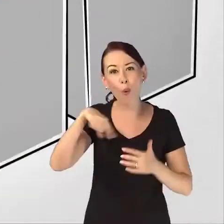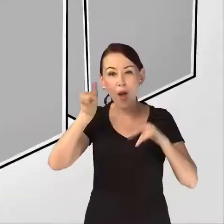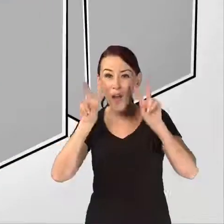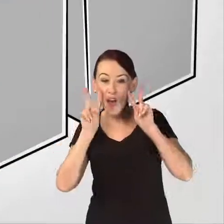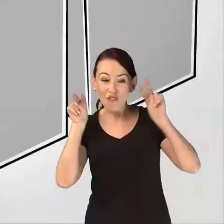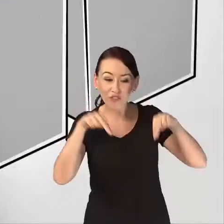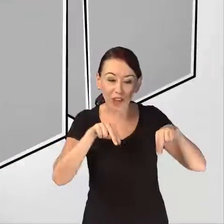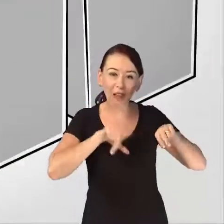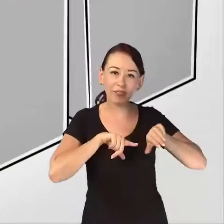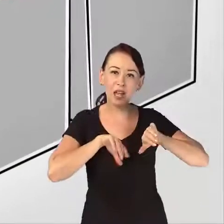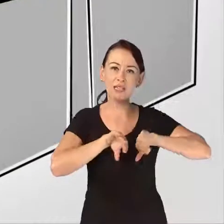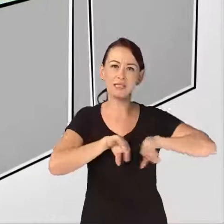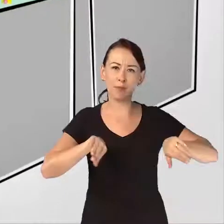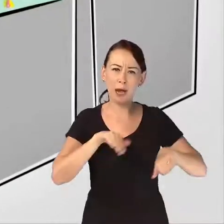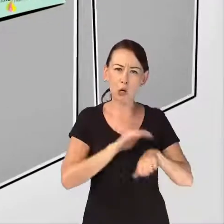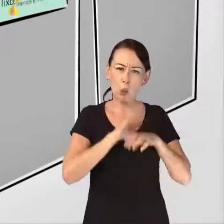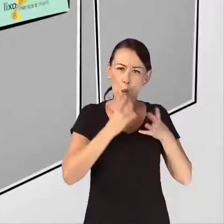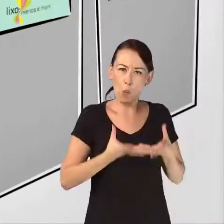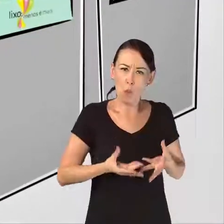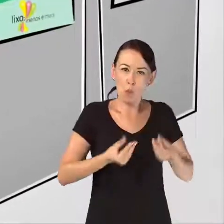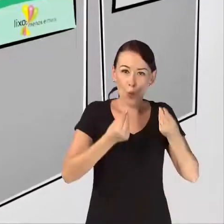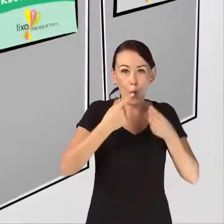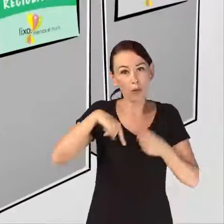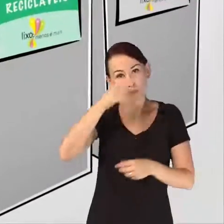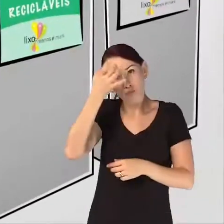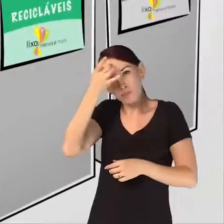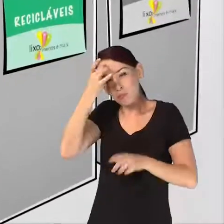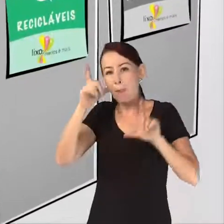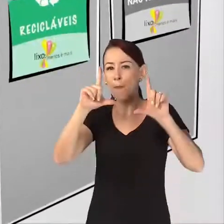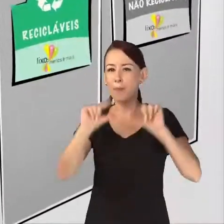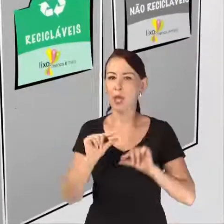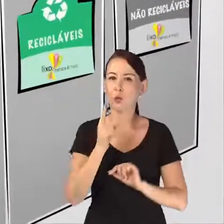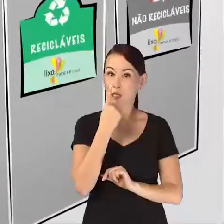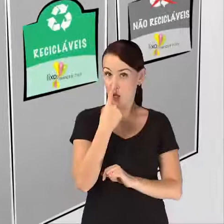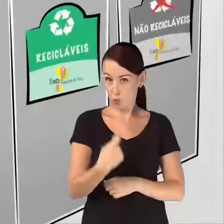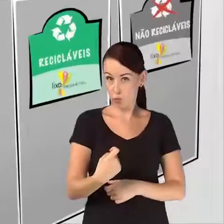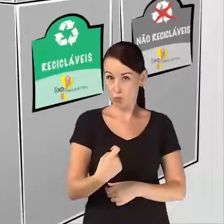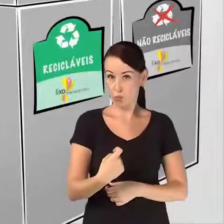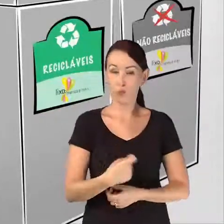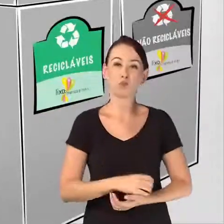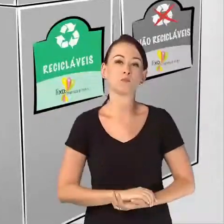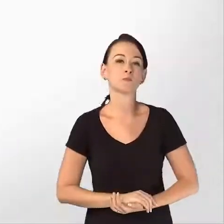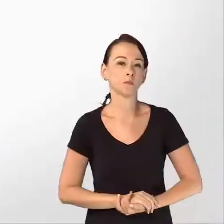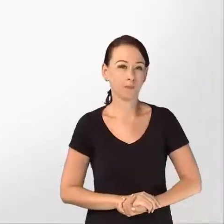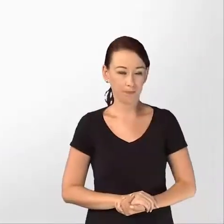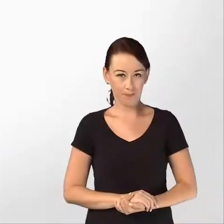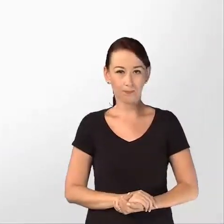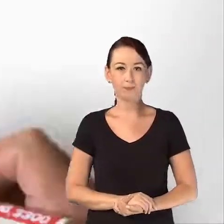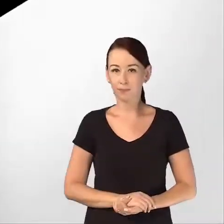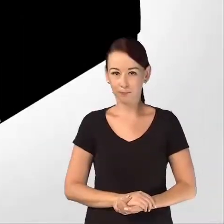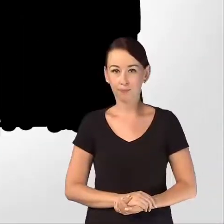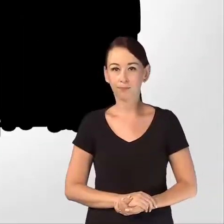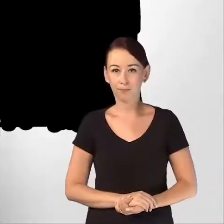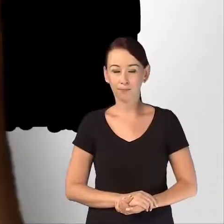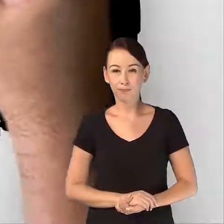Assim, há uma percepção maior dos resíduos gerados, o que contribui para reduzi-los.